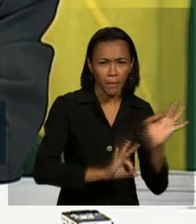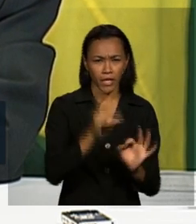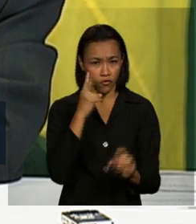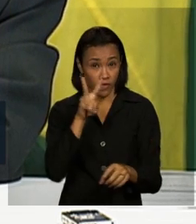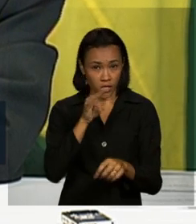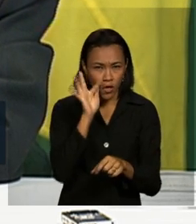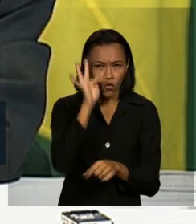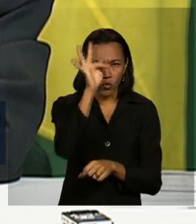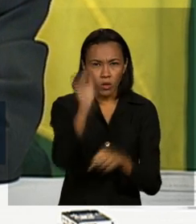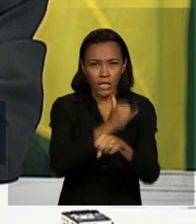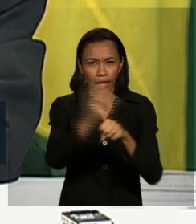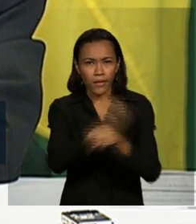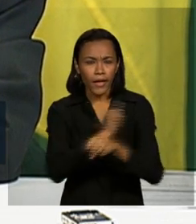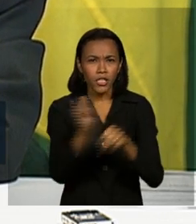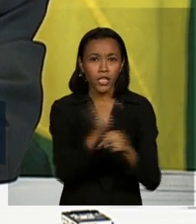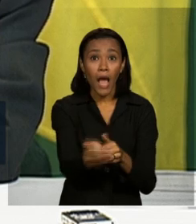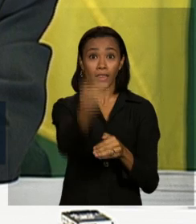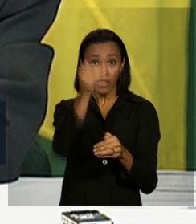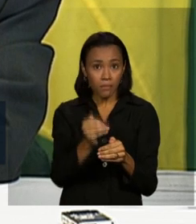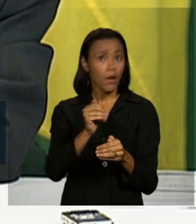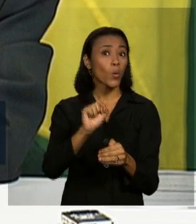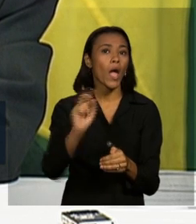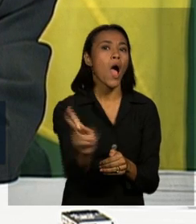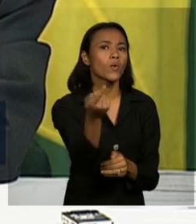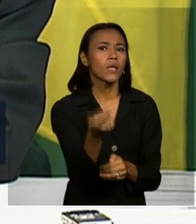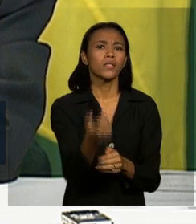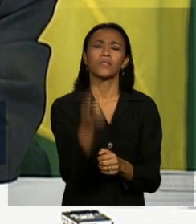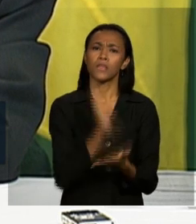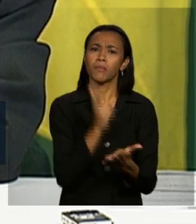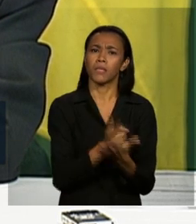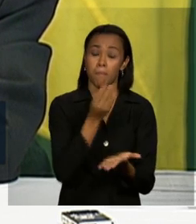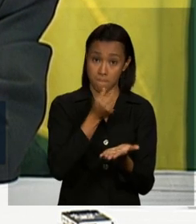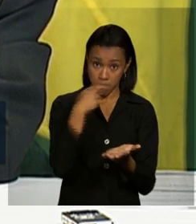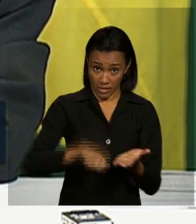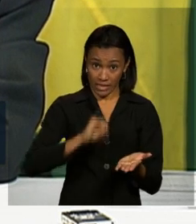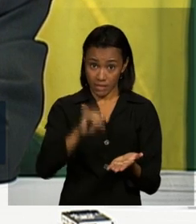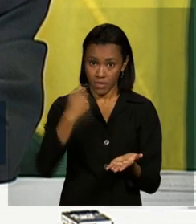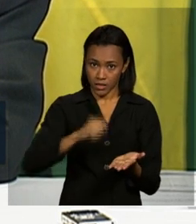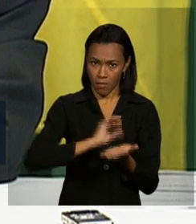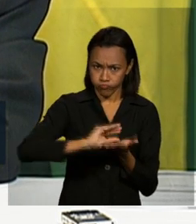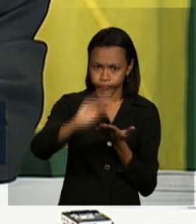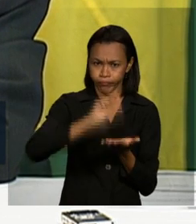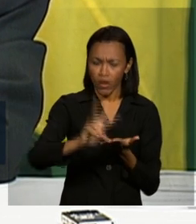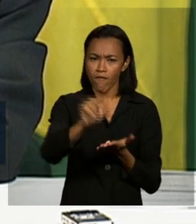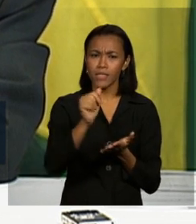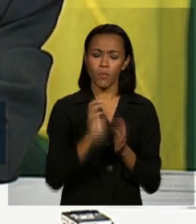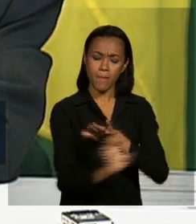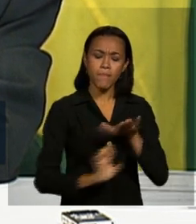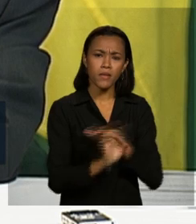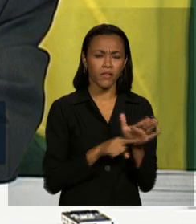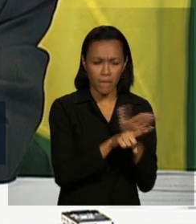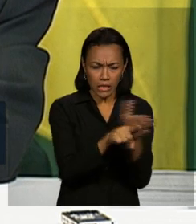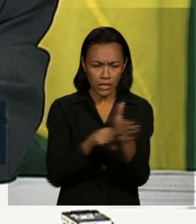estratégica de antecipação de necessidade de investimento portanto será uma empresa que fará estudos